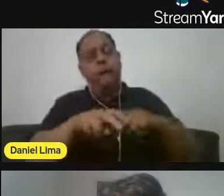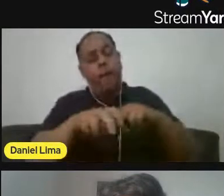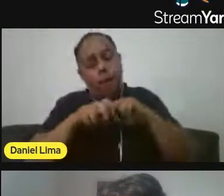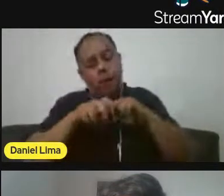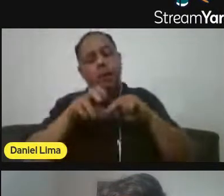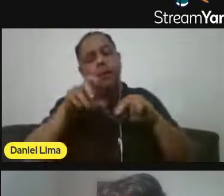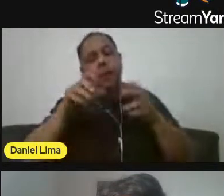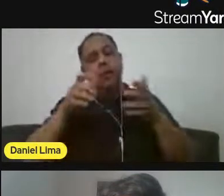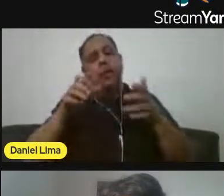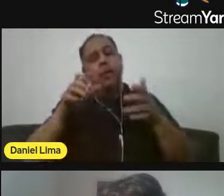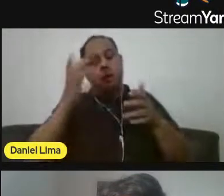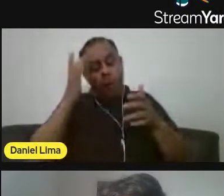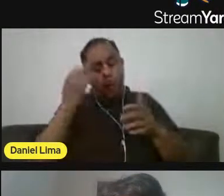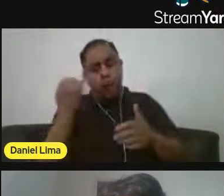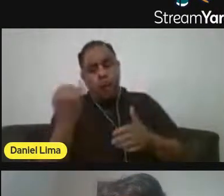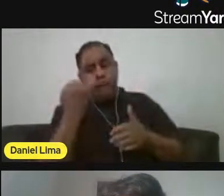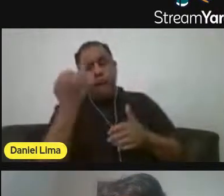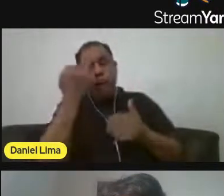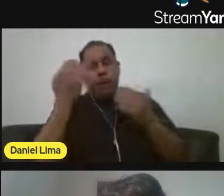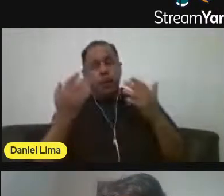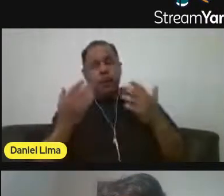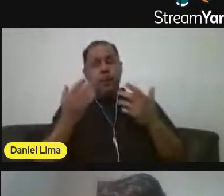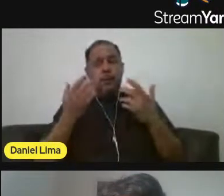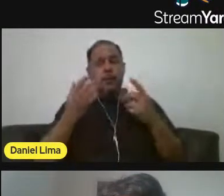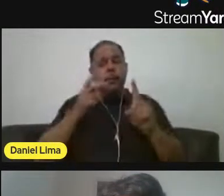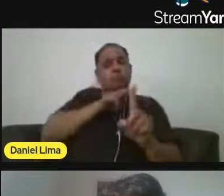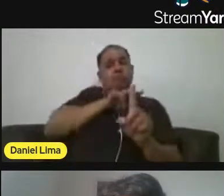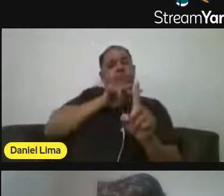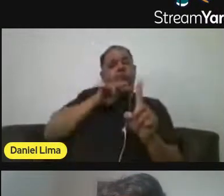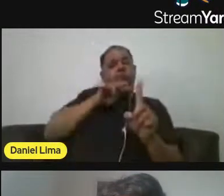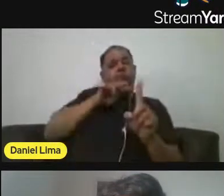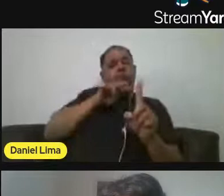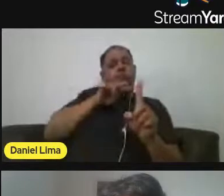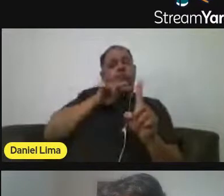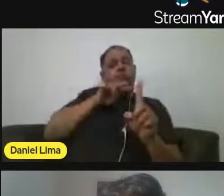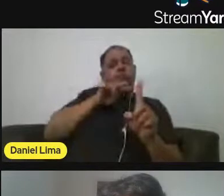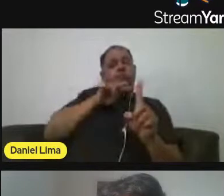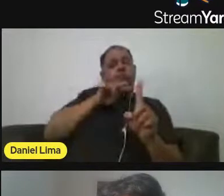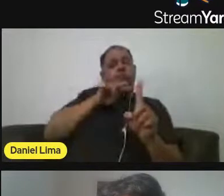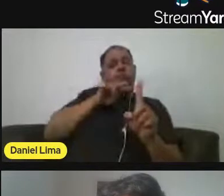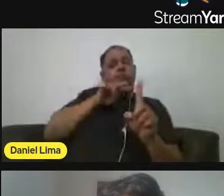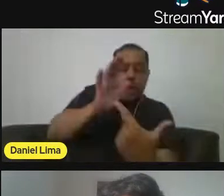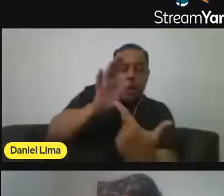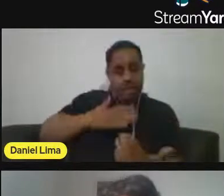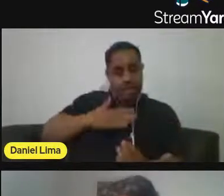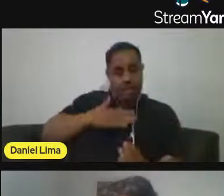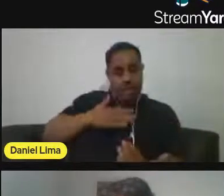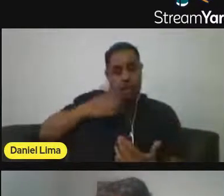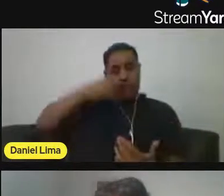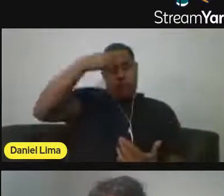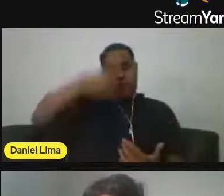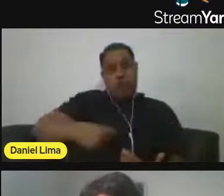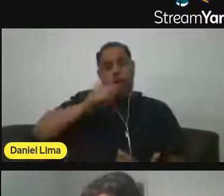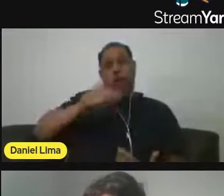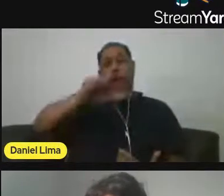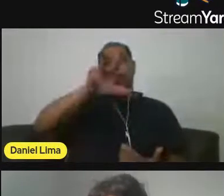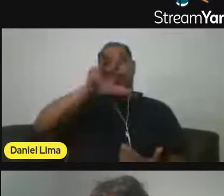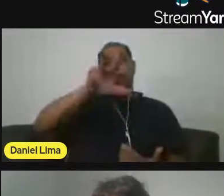um pouco da minha como estudante de filosofia e também como um leitor, uma pessoa que consome